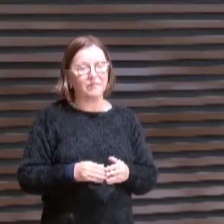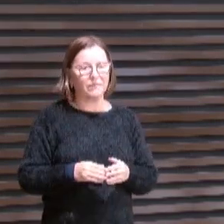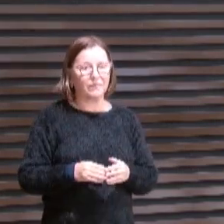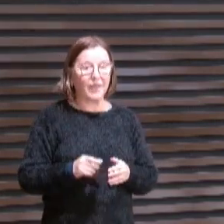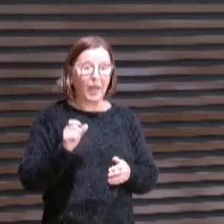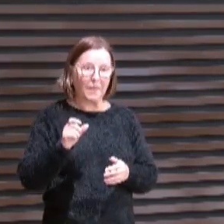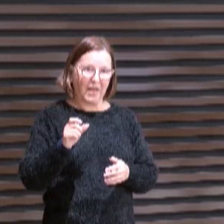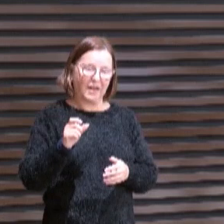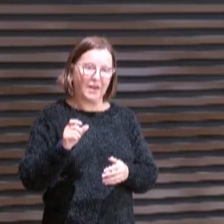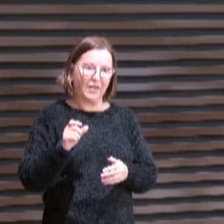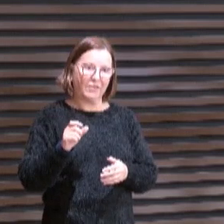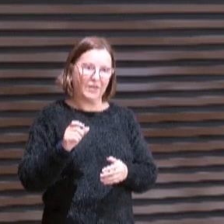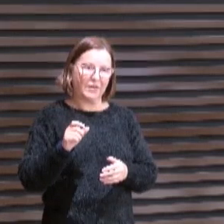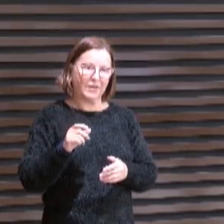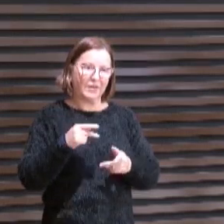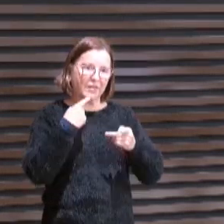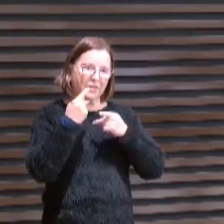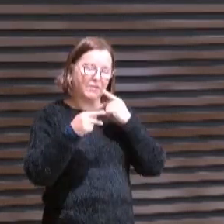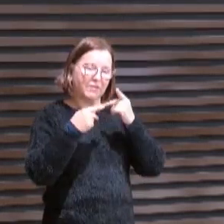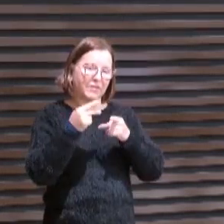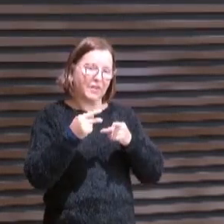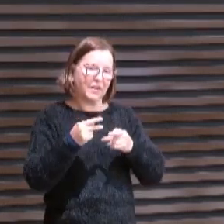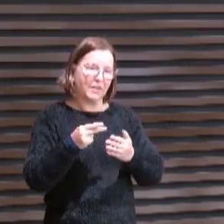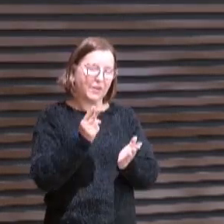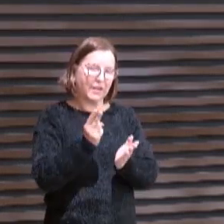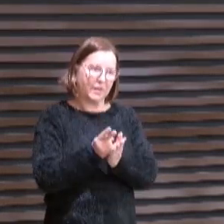para descrevê-los foi a mesma usada para